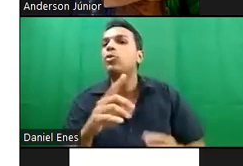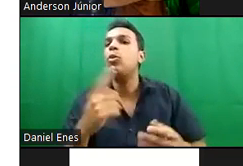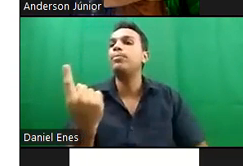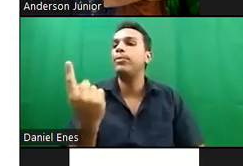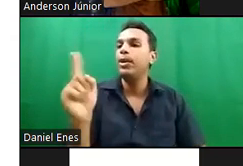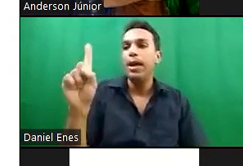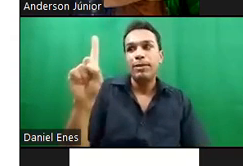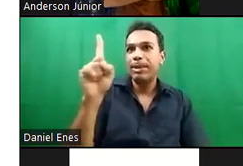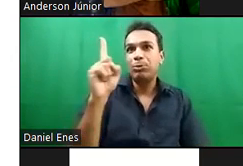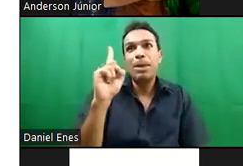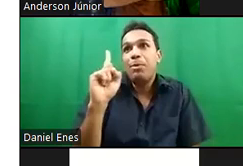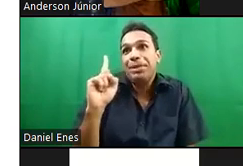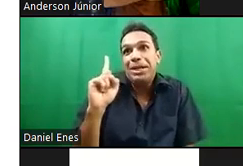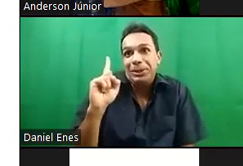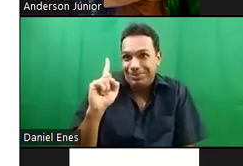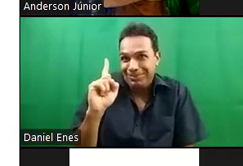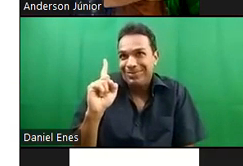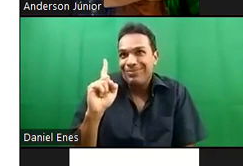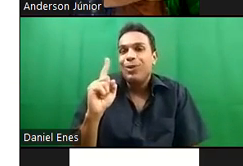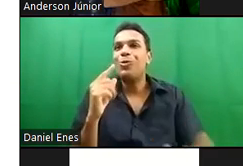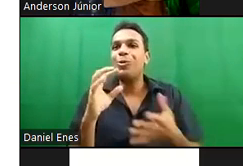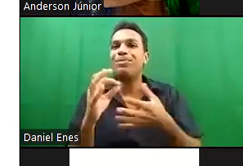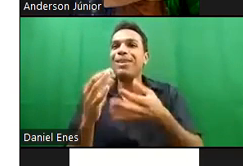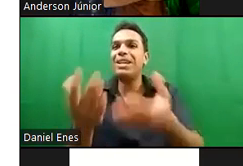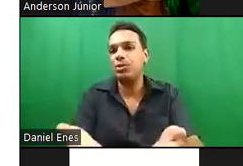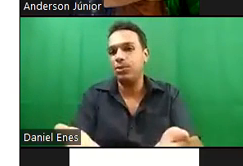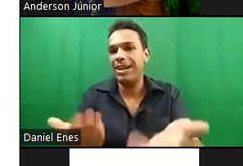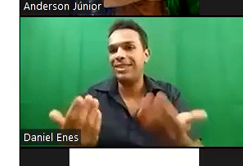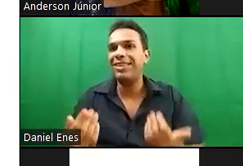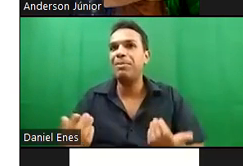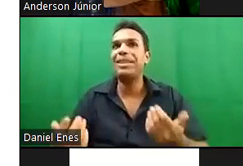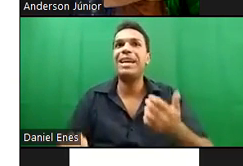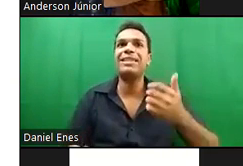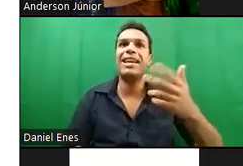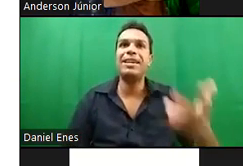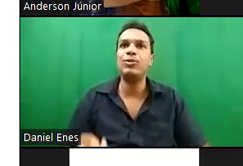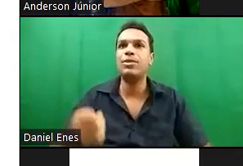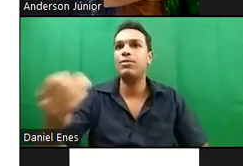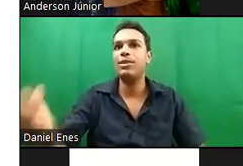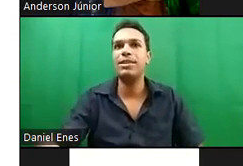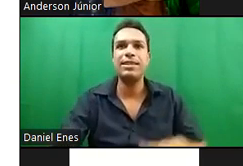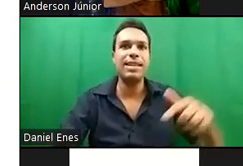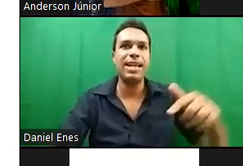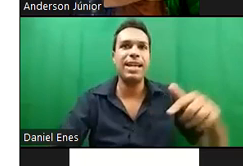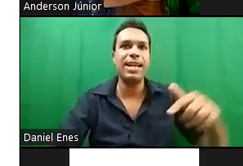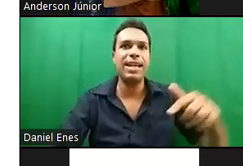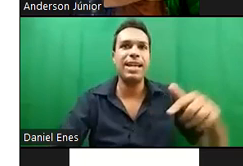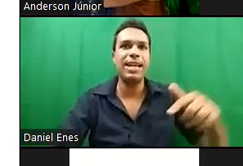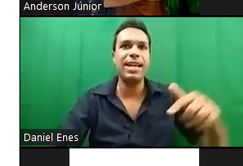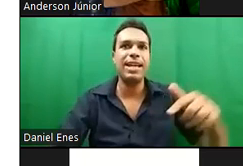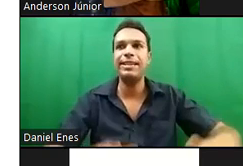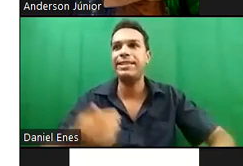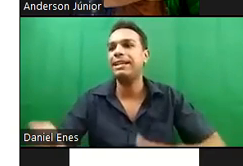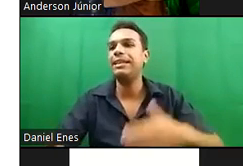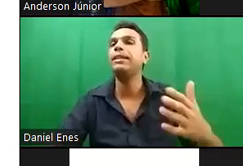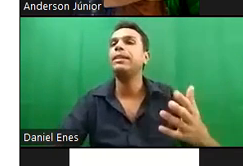Então, está tudo apontando. O contexto vai determinar se é eu, se é você, se é aqui,